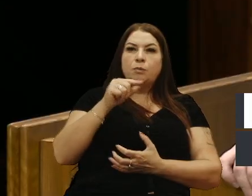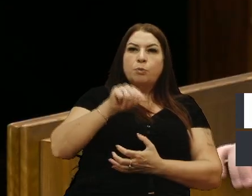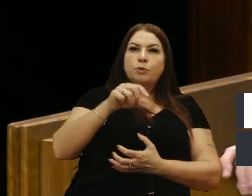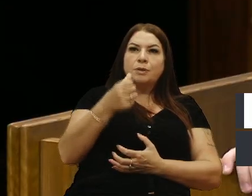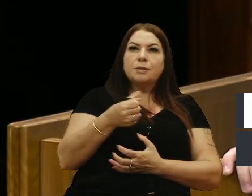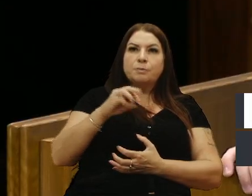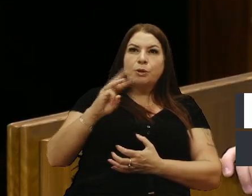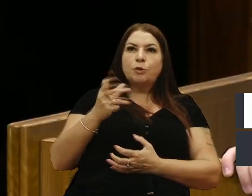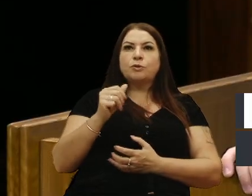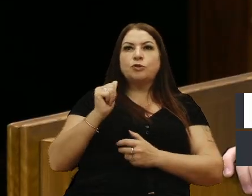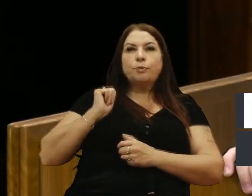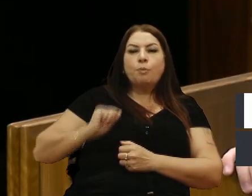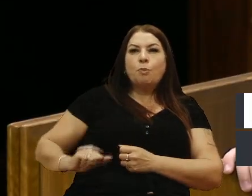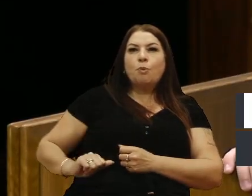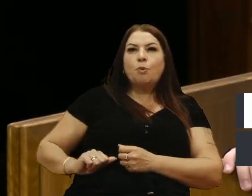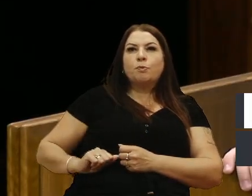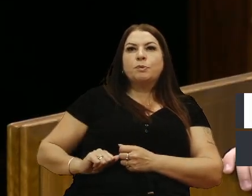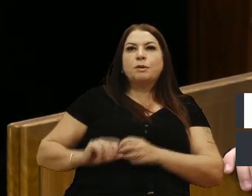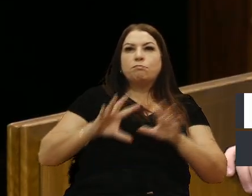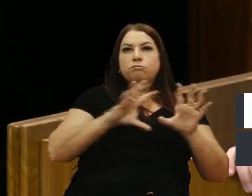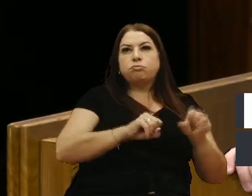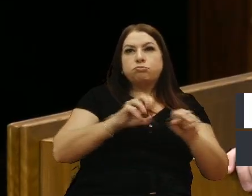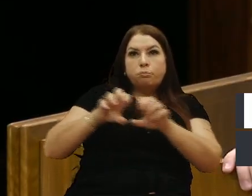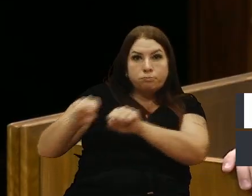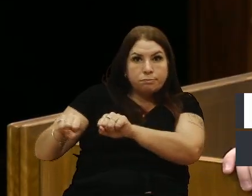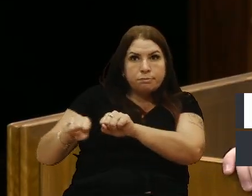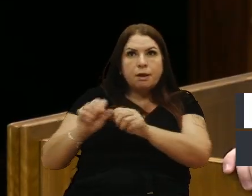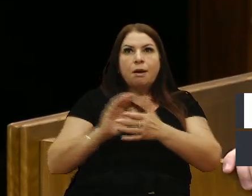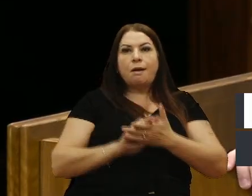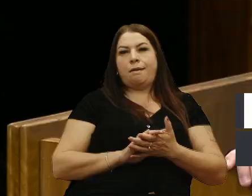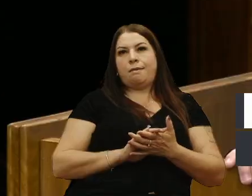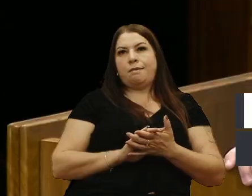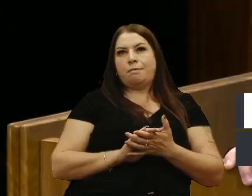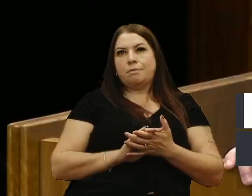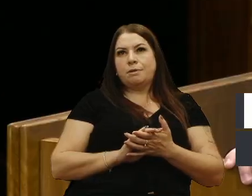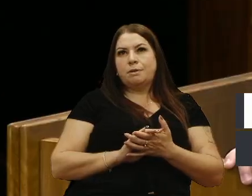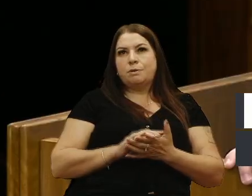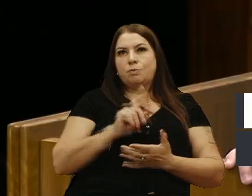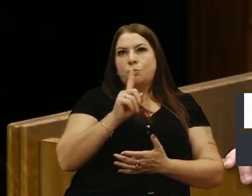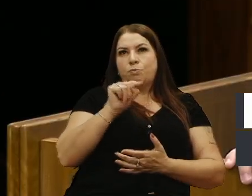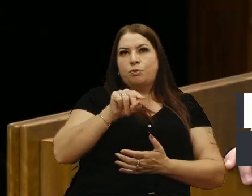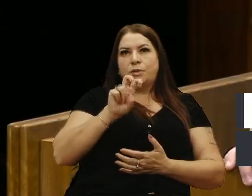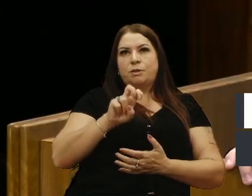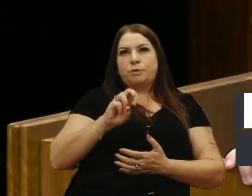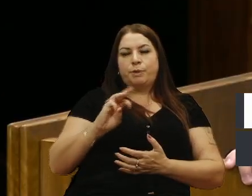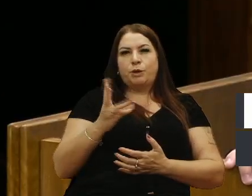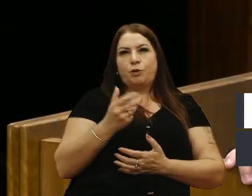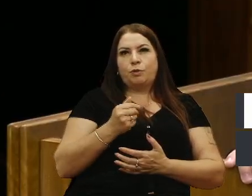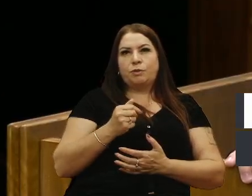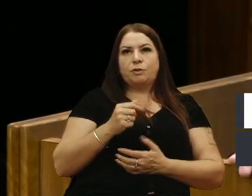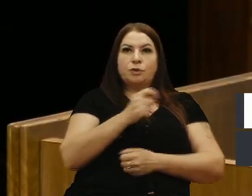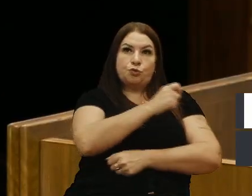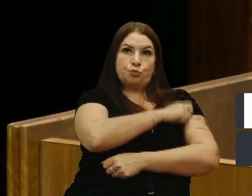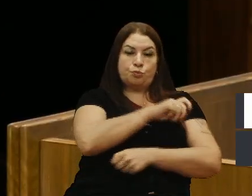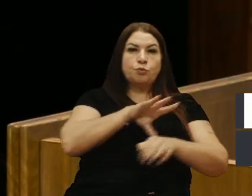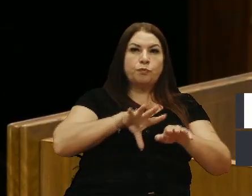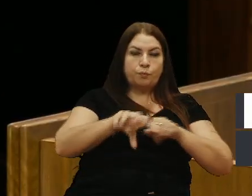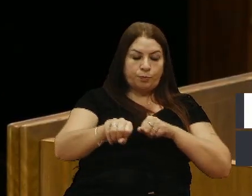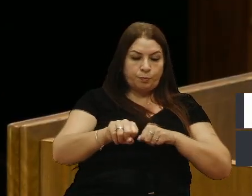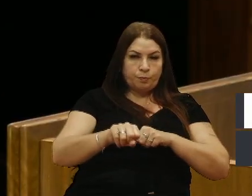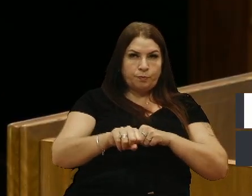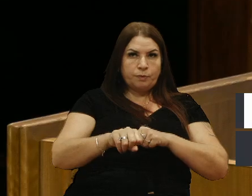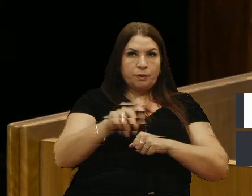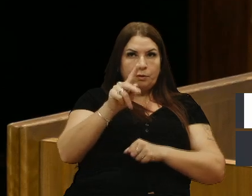3,6 milhões de bolsas ocupadas, com 1,5 milhões de estudantes formados.